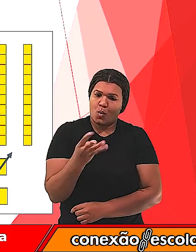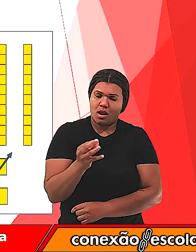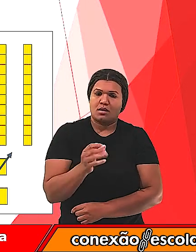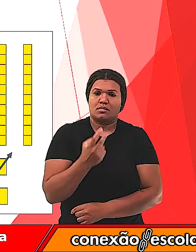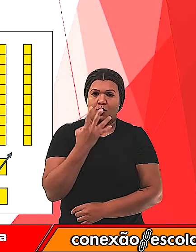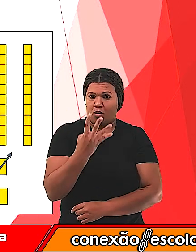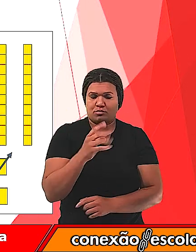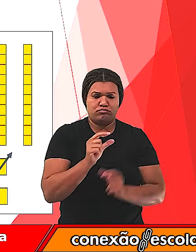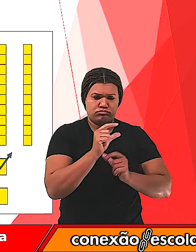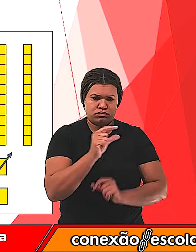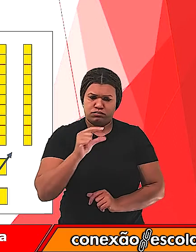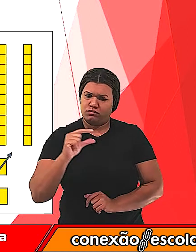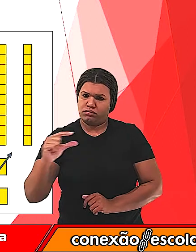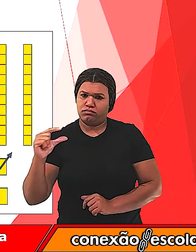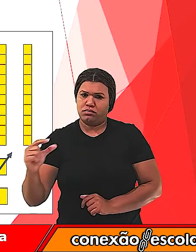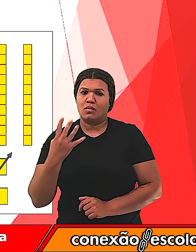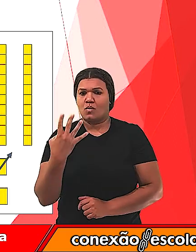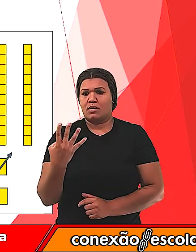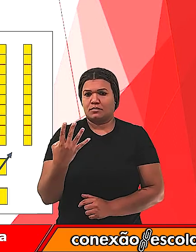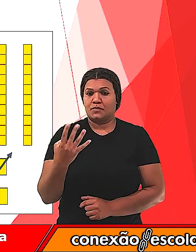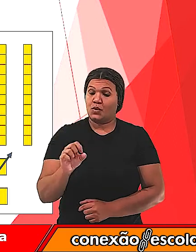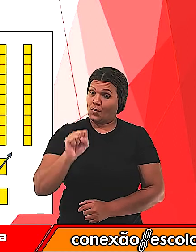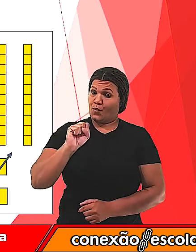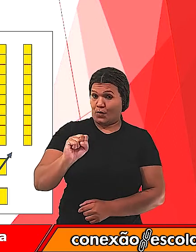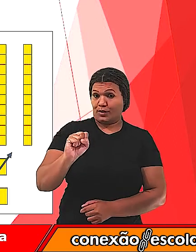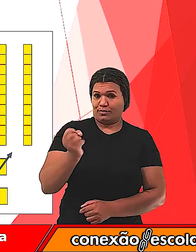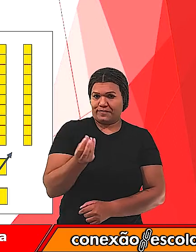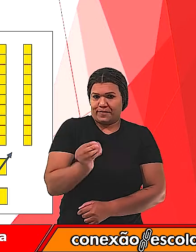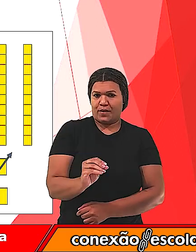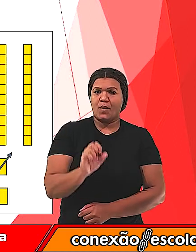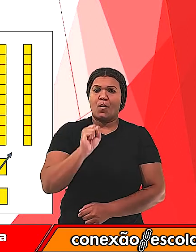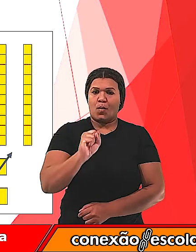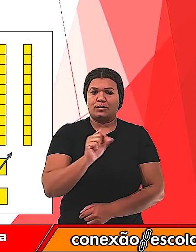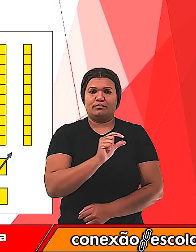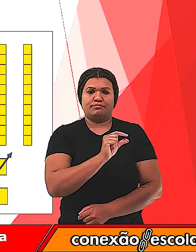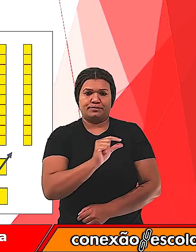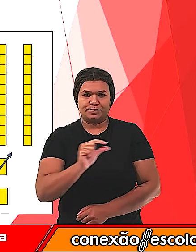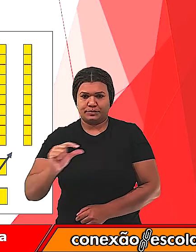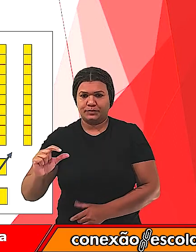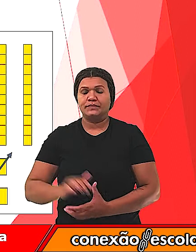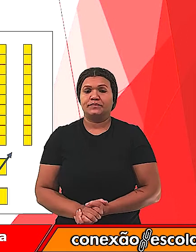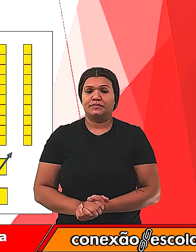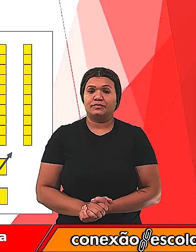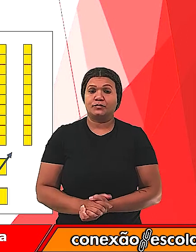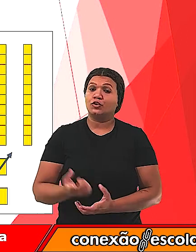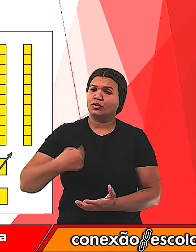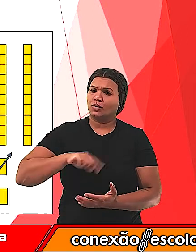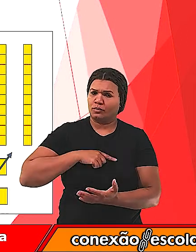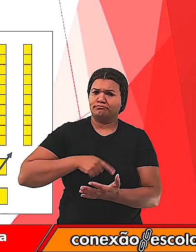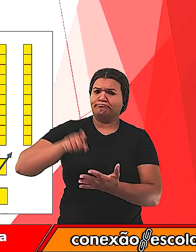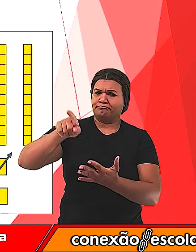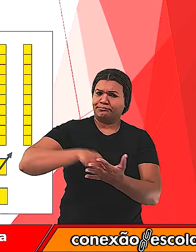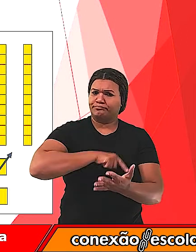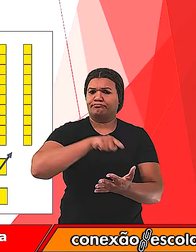barrinhas. E para ter 8, colocamos 8 unidades, certo? E nós riscamos aquelas que